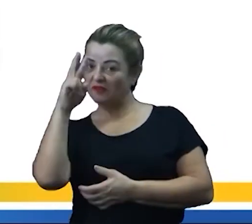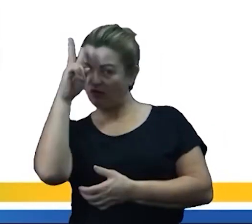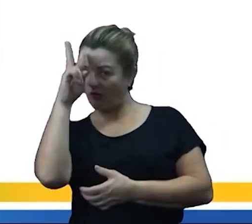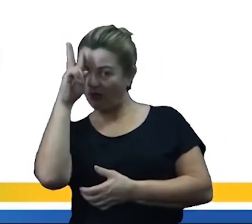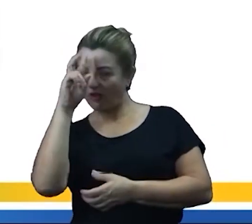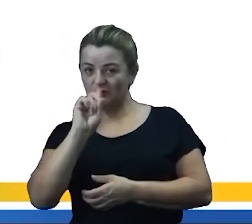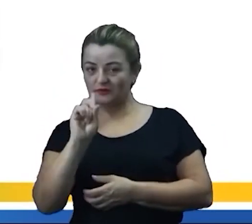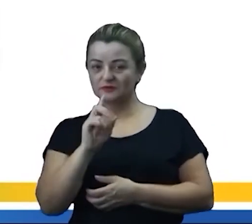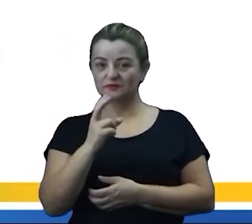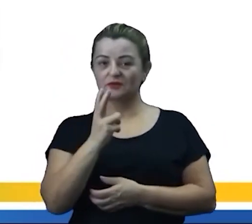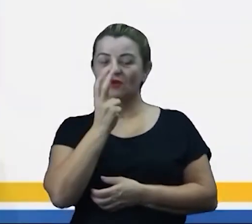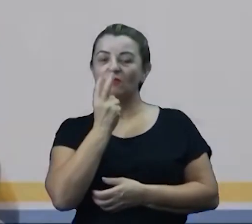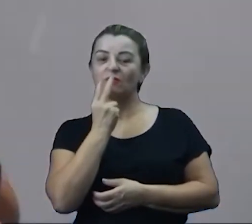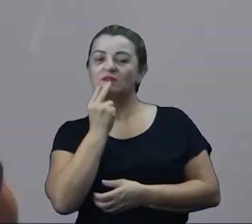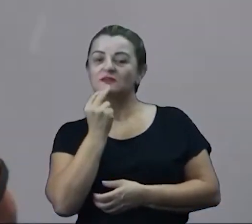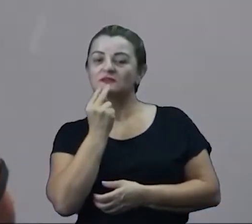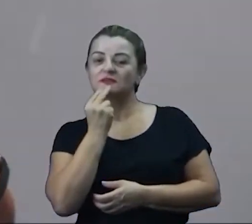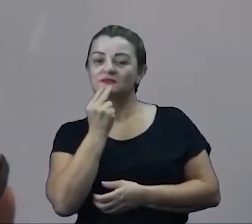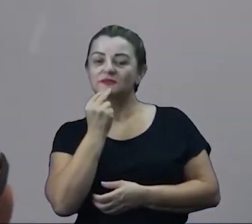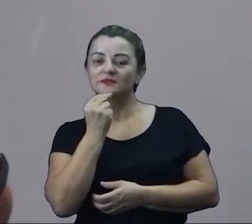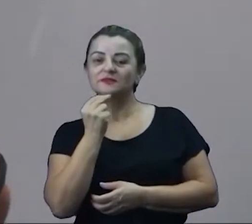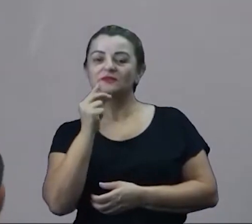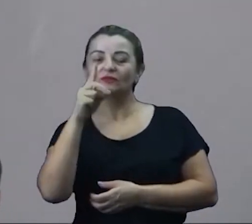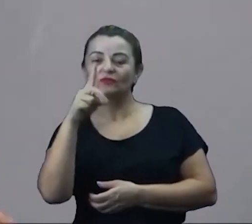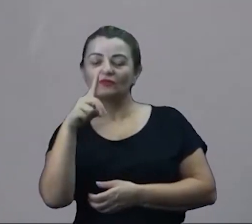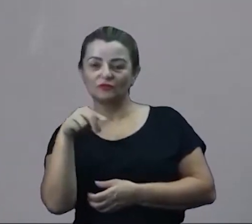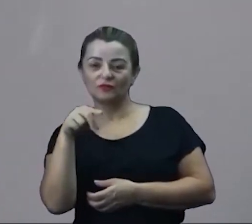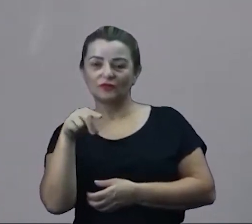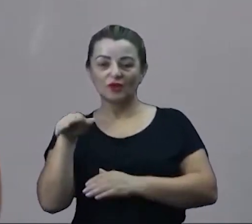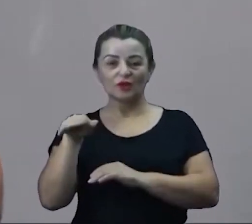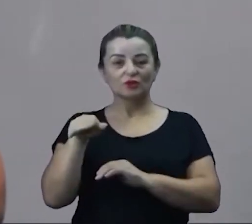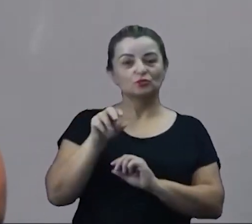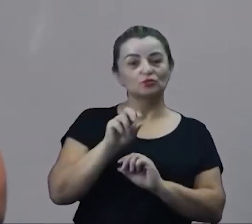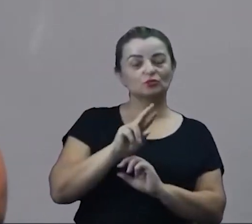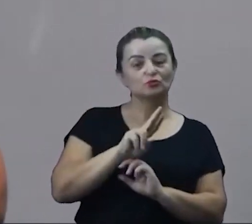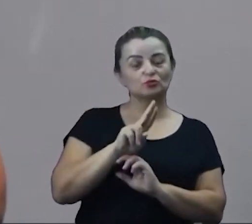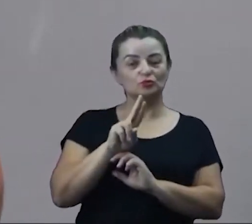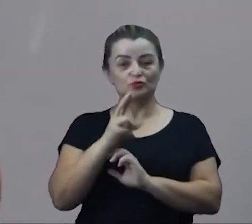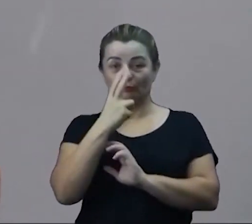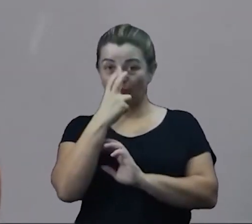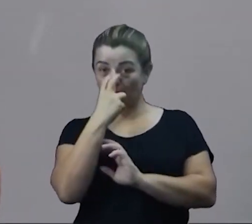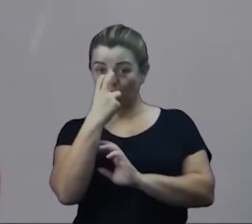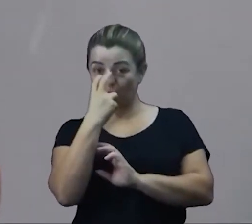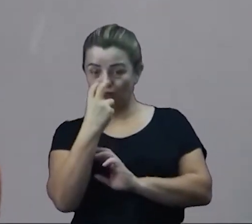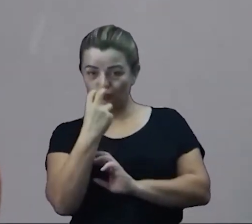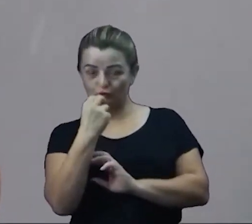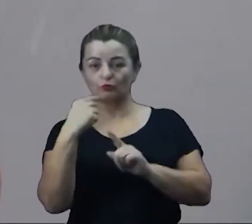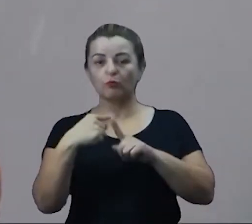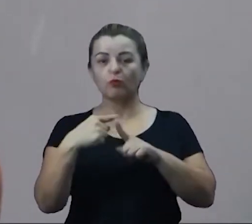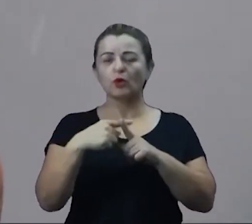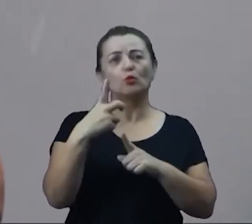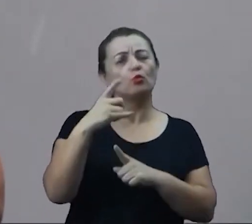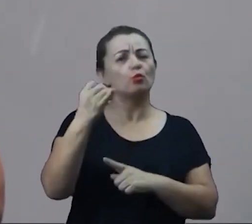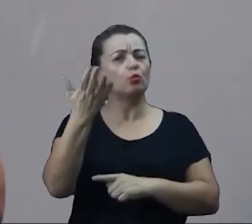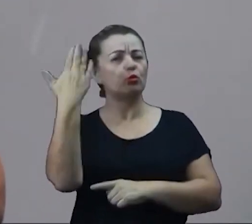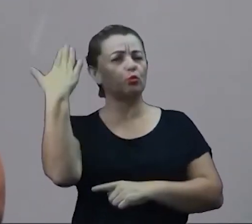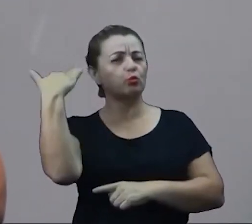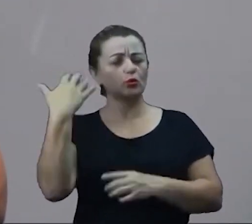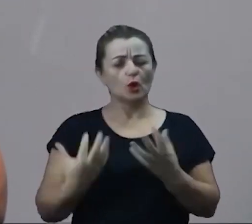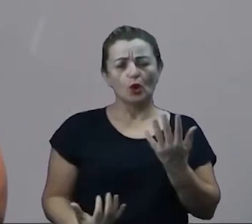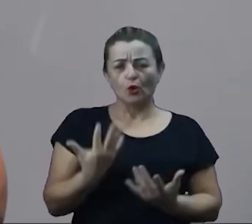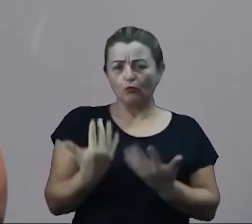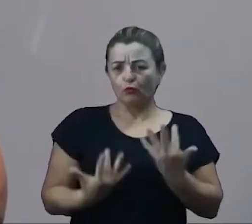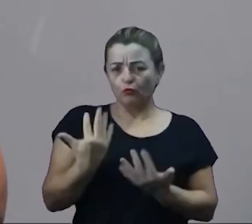lembra, o Machado de Assis, ele foi chamado pelos vizinhos de bruxo, porque um dia ele estava ali a queimar